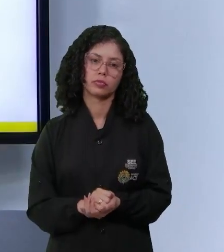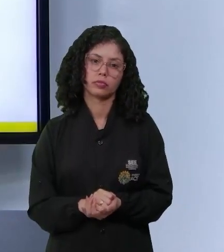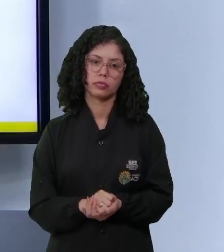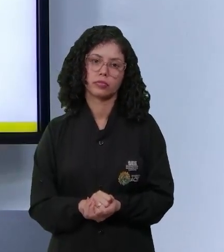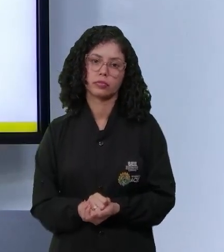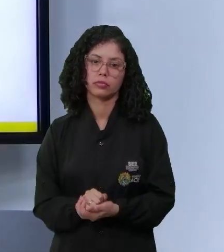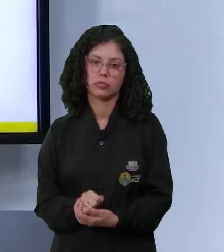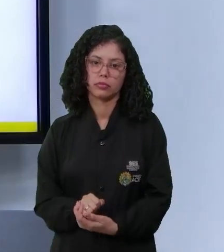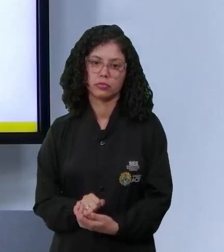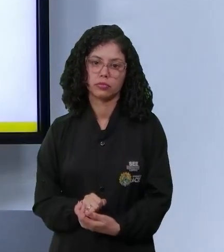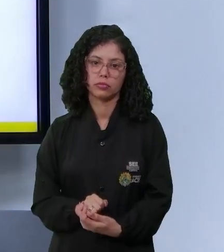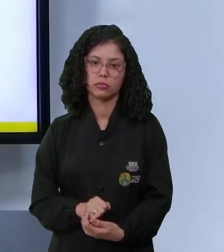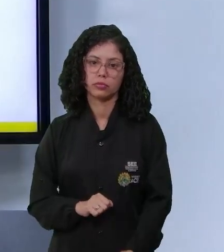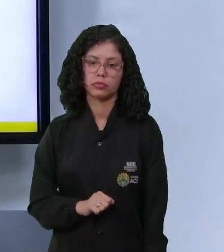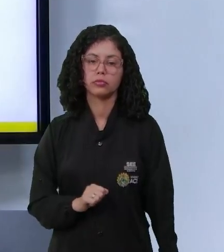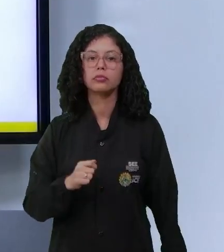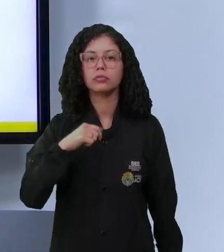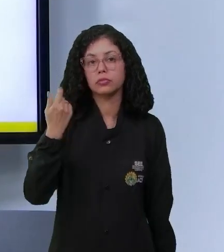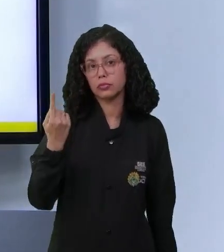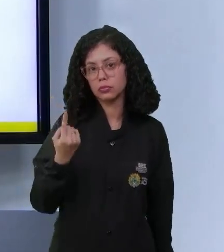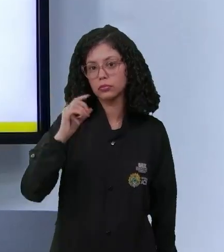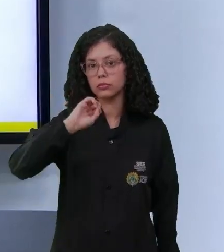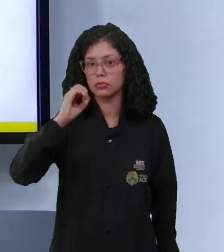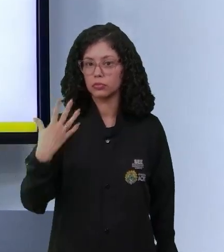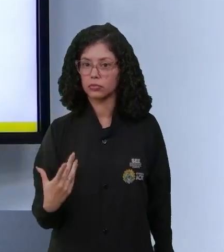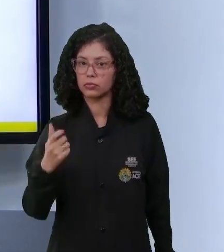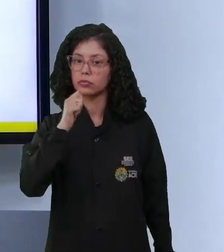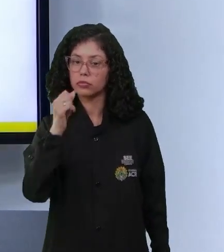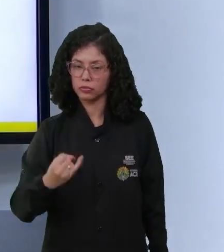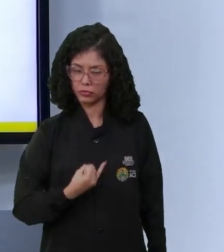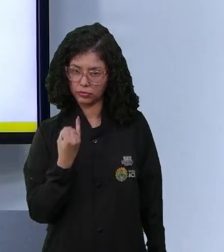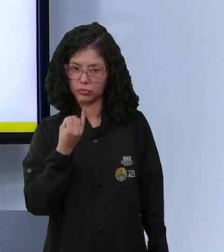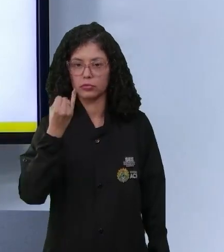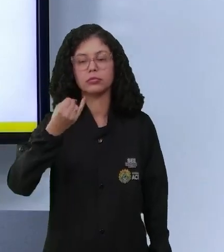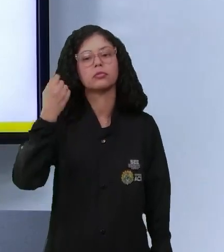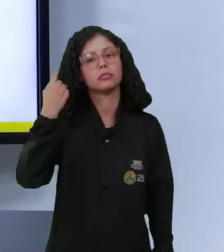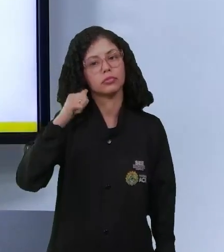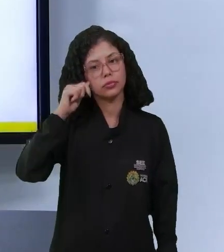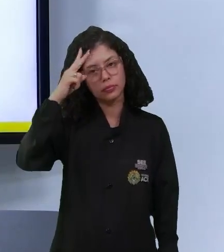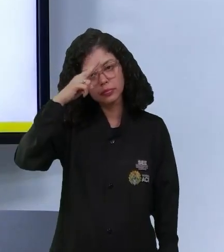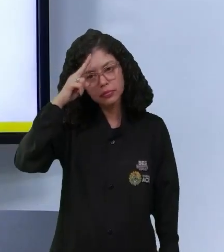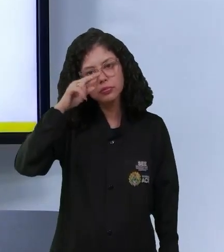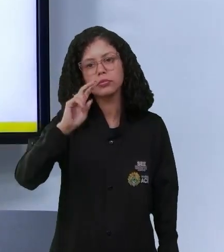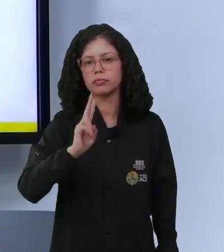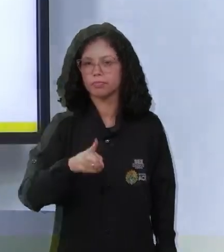Essa também era uma característica importante que deve ser levada em conta.